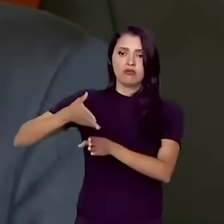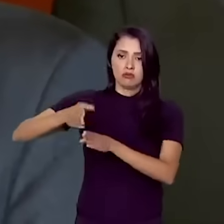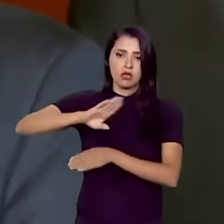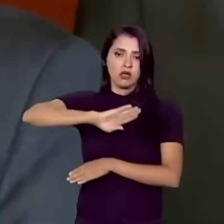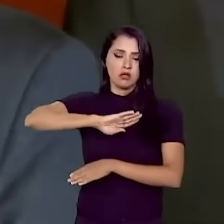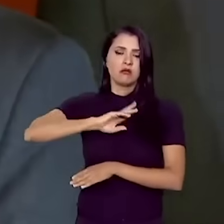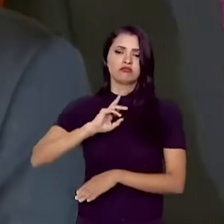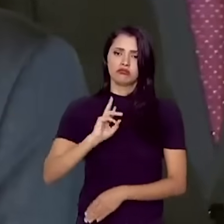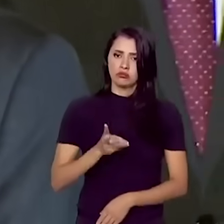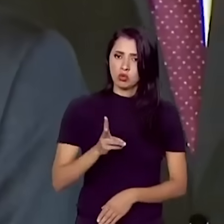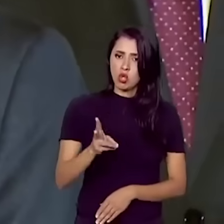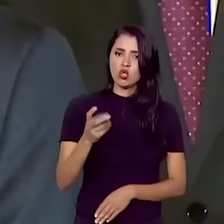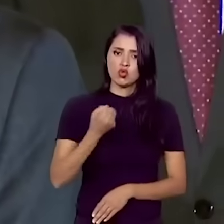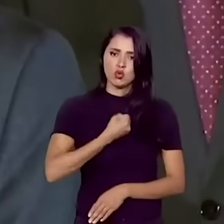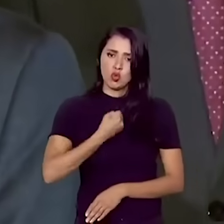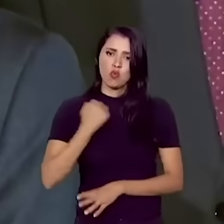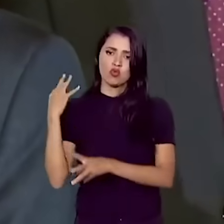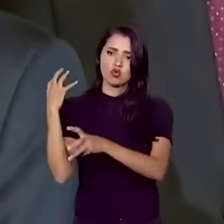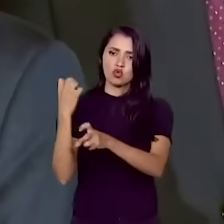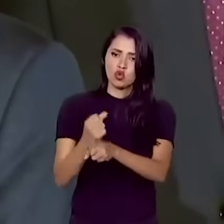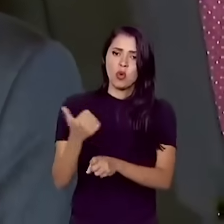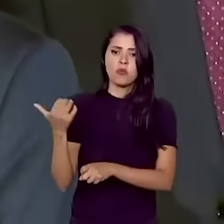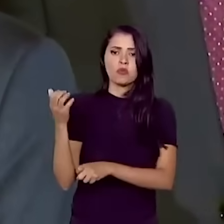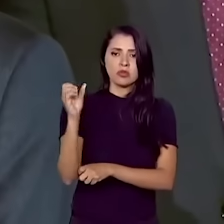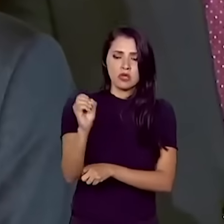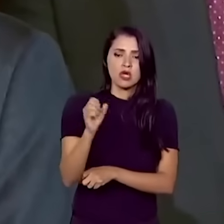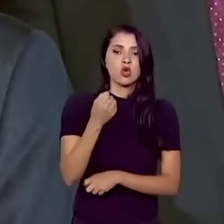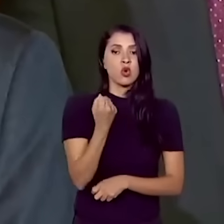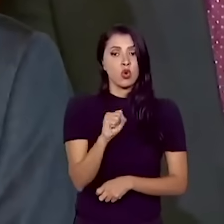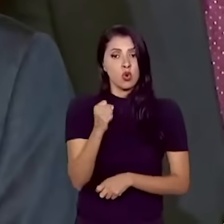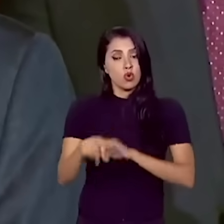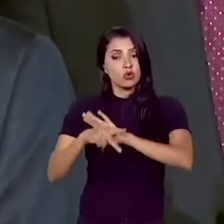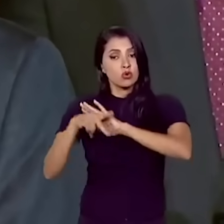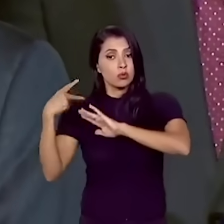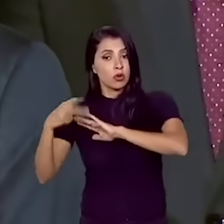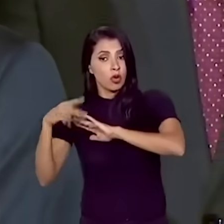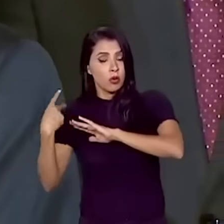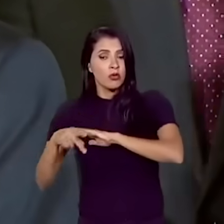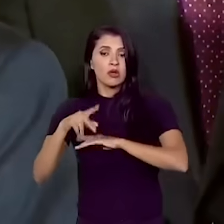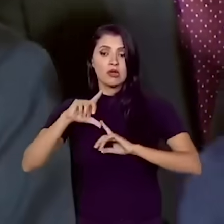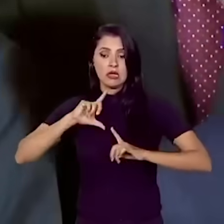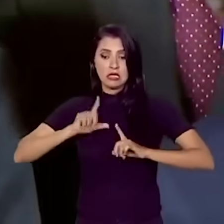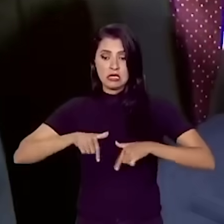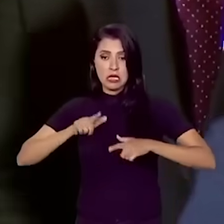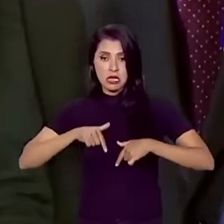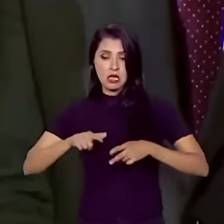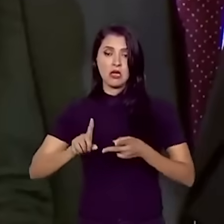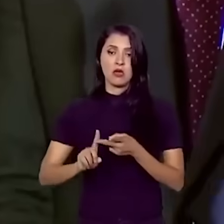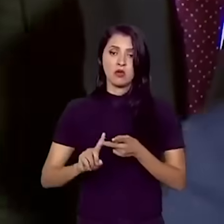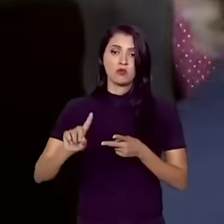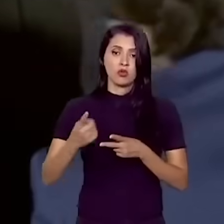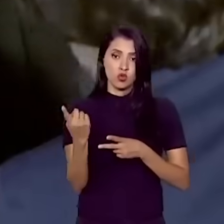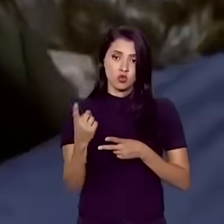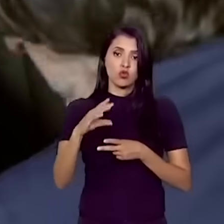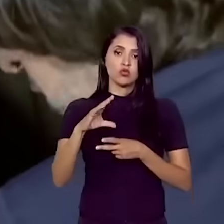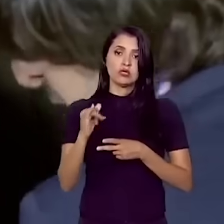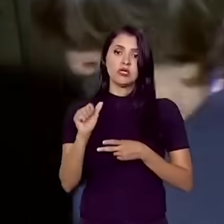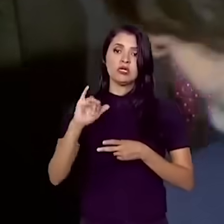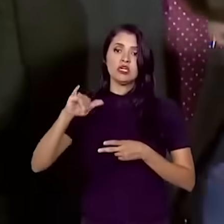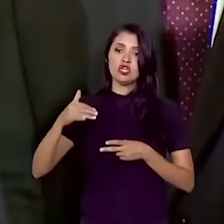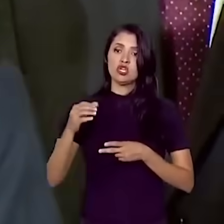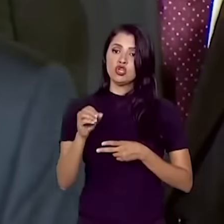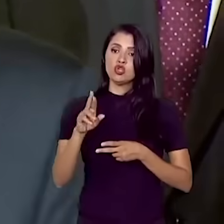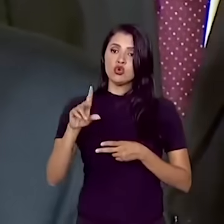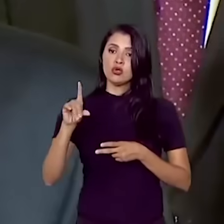continuando um número total de 10 voos, 8 que vieram de Israel e 1 da Cisjordânia,